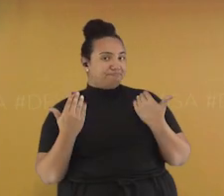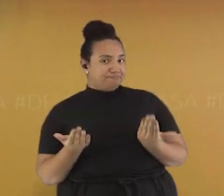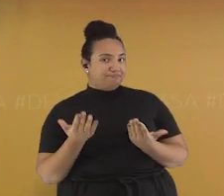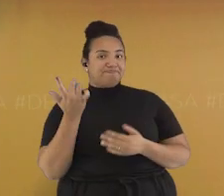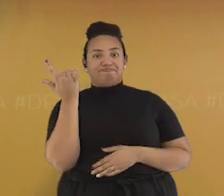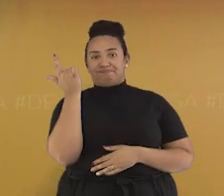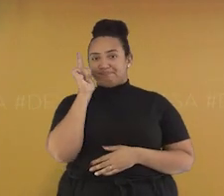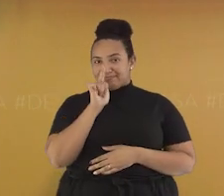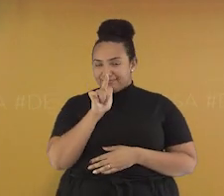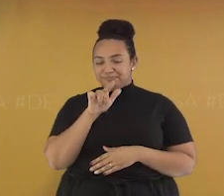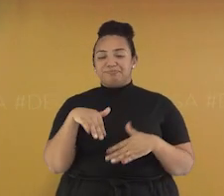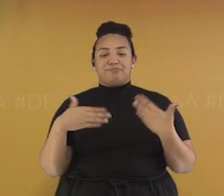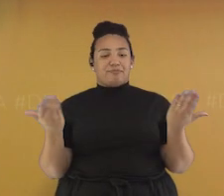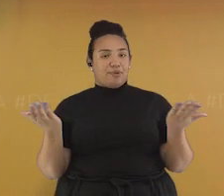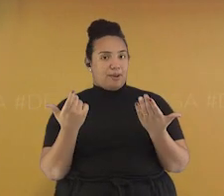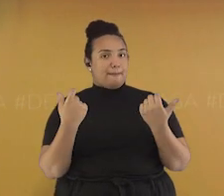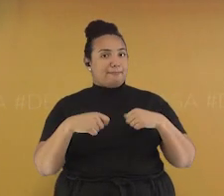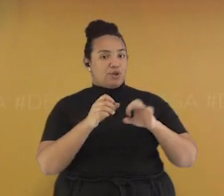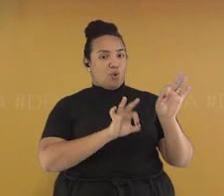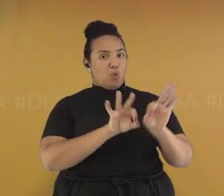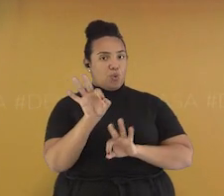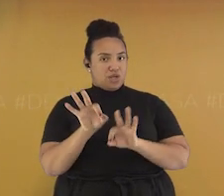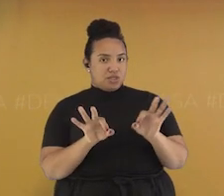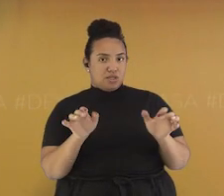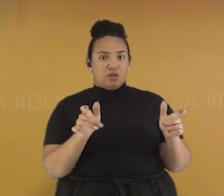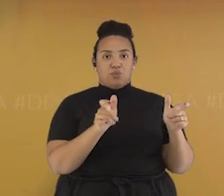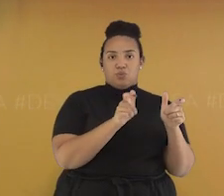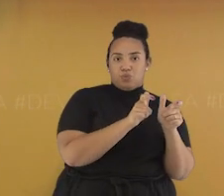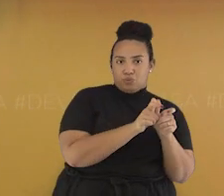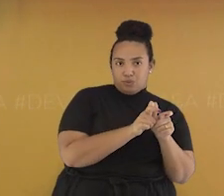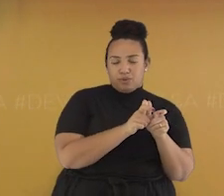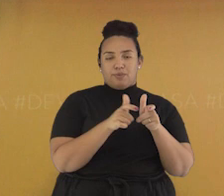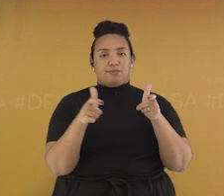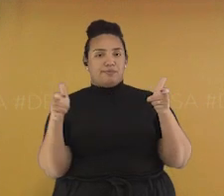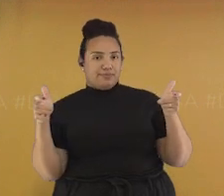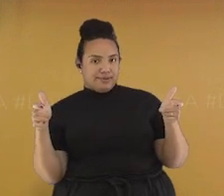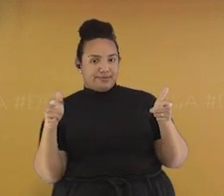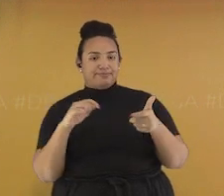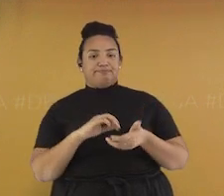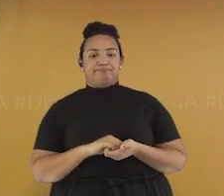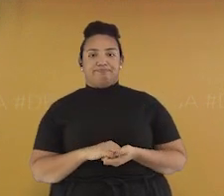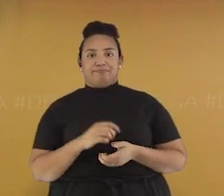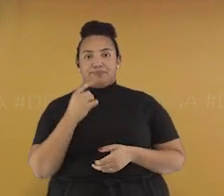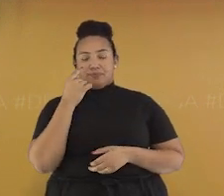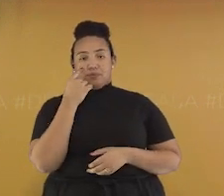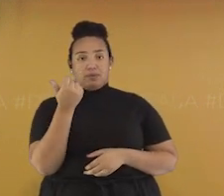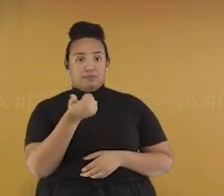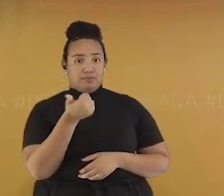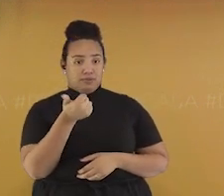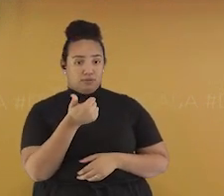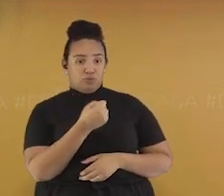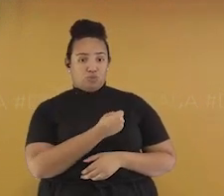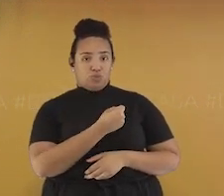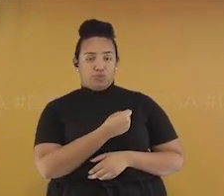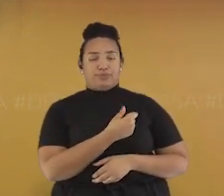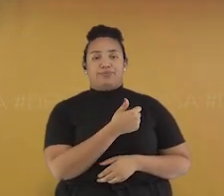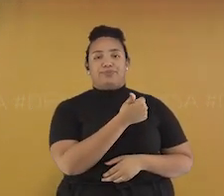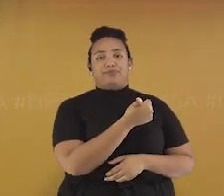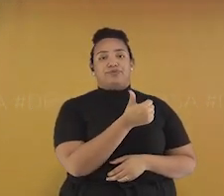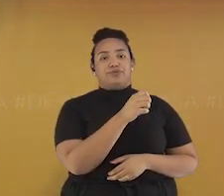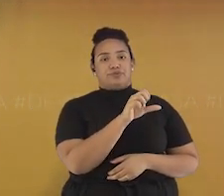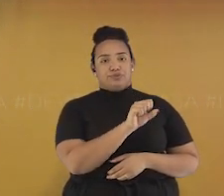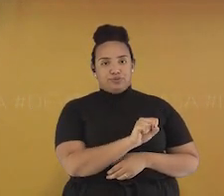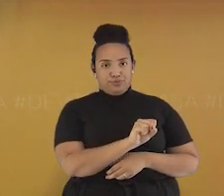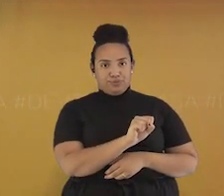E aí, conseguiu? Vamos primeiro organizar em ordem crescente. Fazendo isso, temos